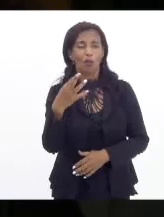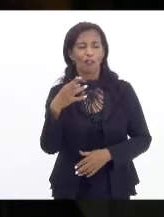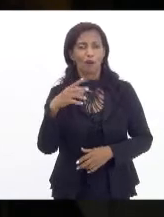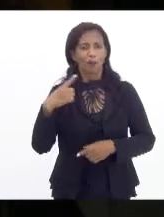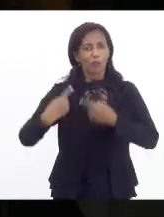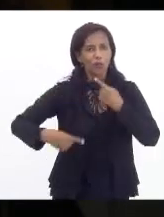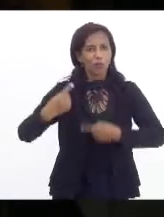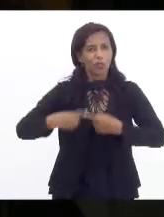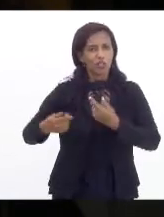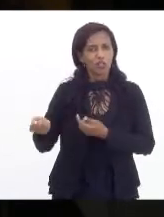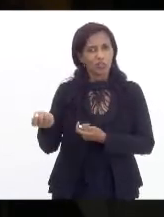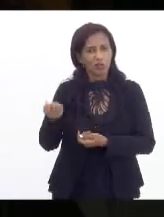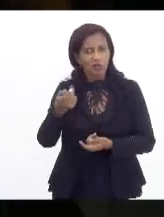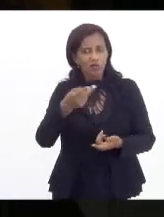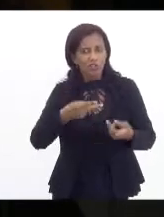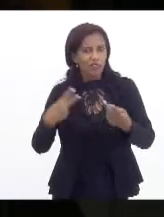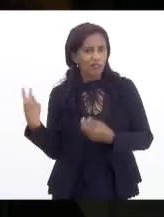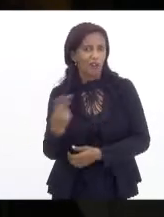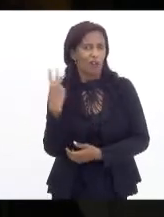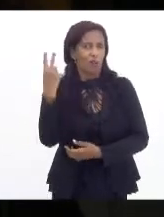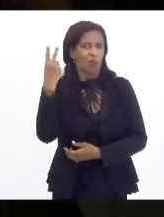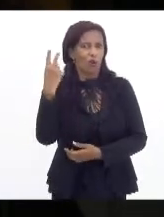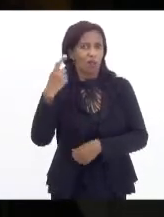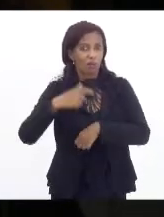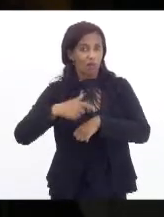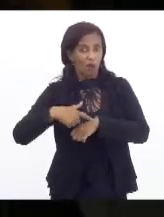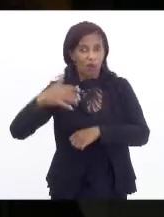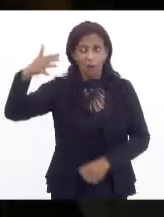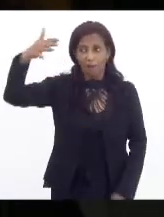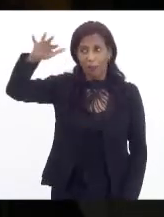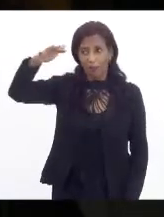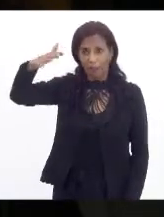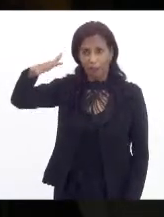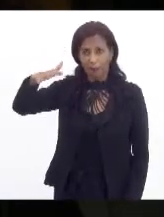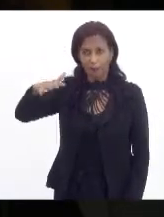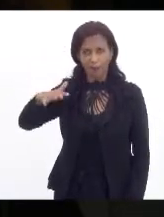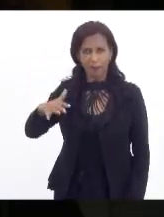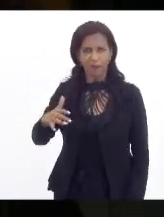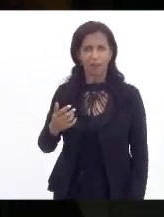preço. Na hora que caiu, se eu não me engano, deputada Lucinha,